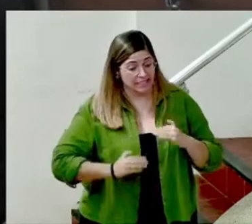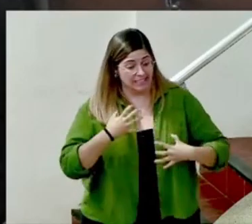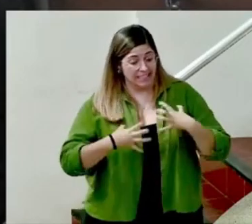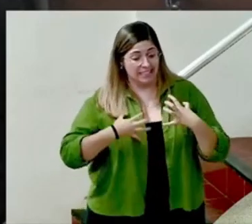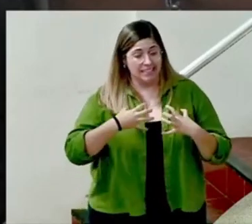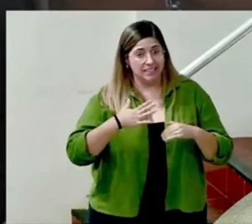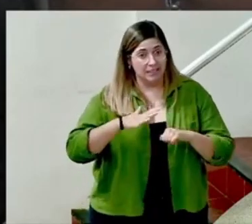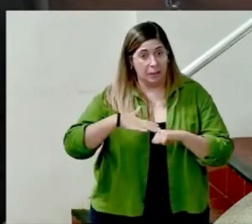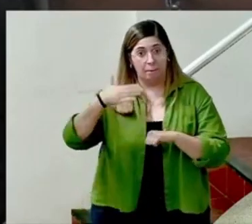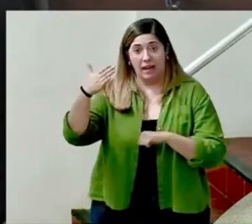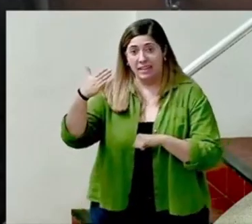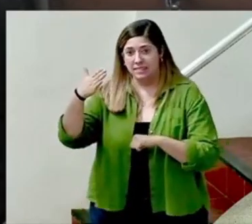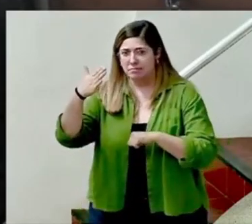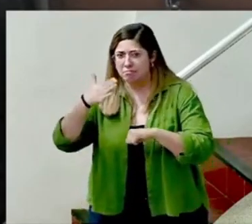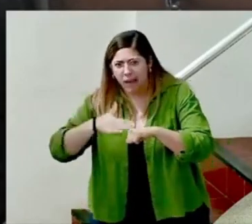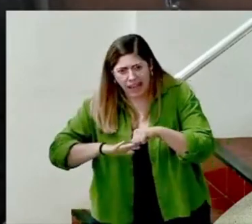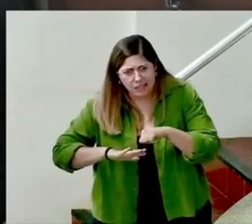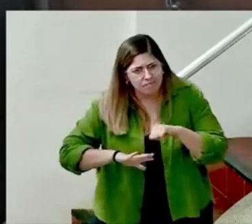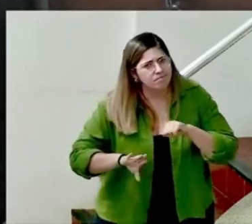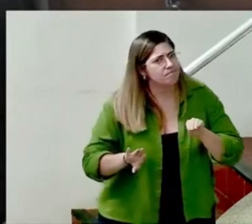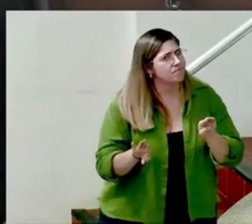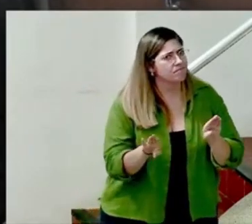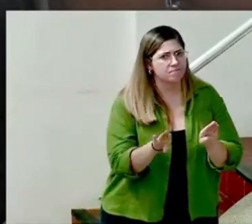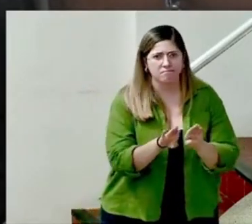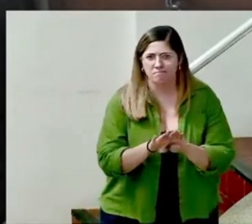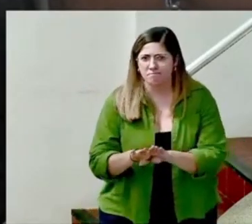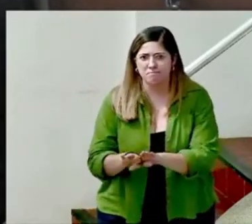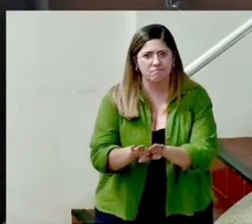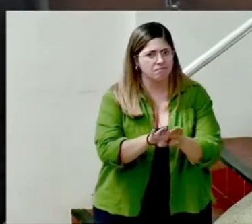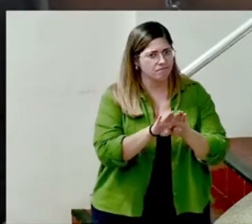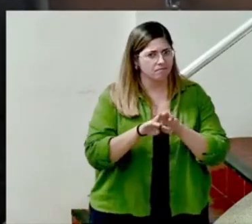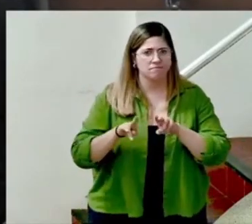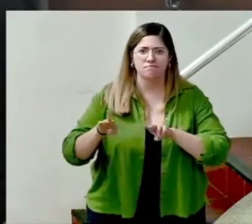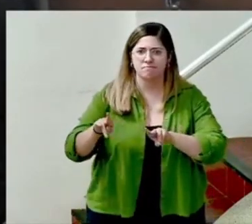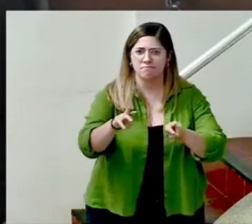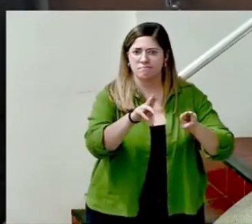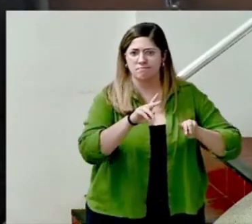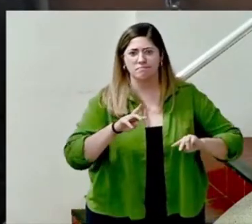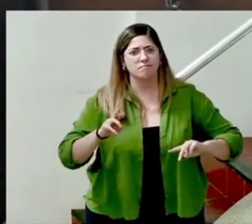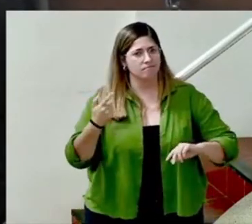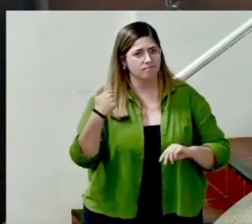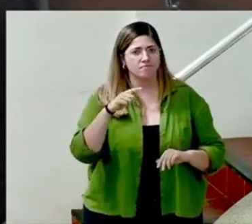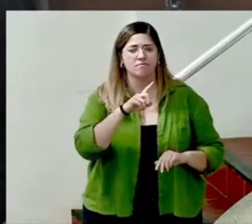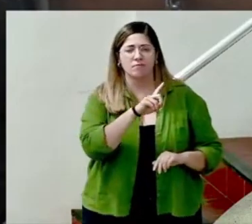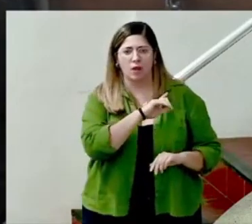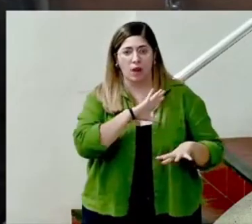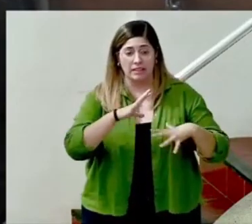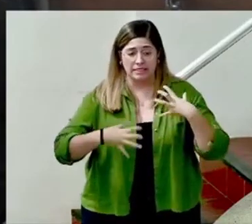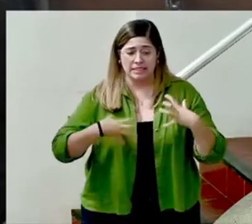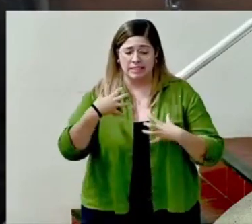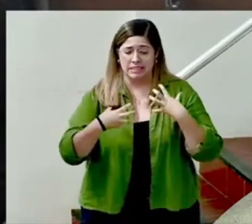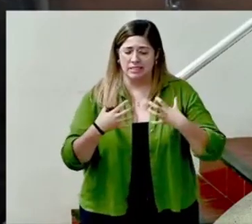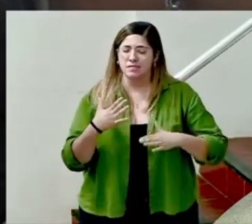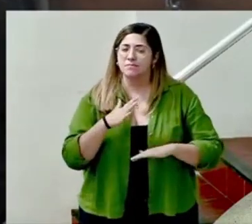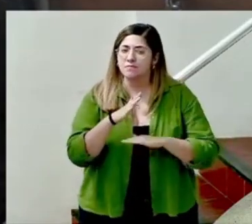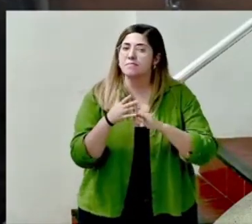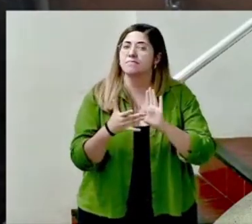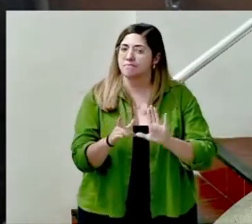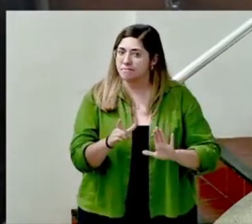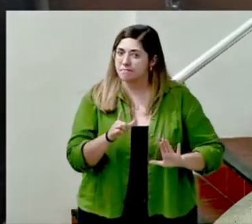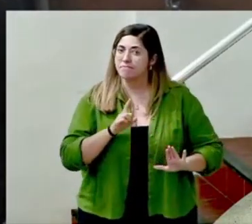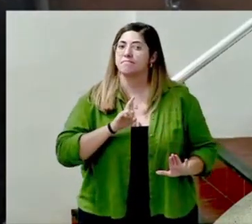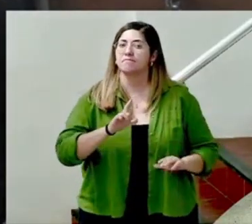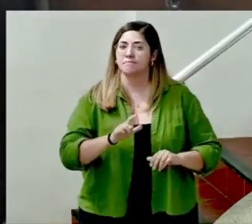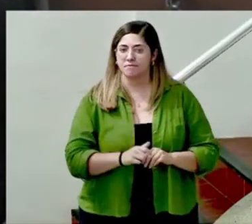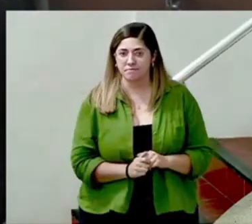mas lutamos todos, desde os menores até os mais idosos. Temos um